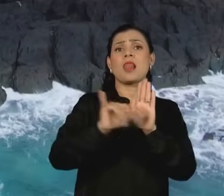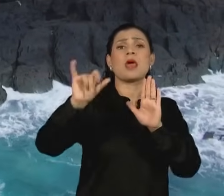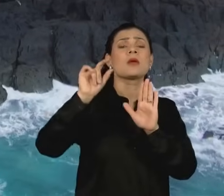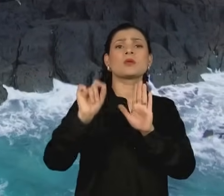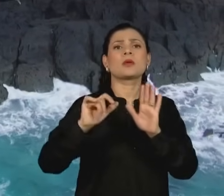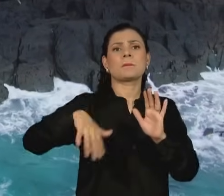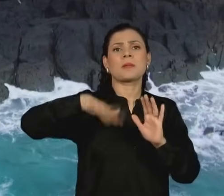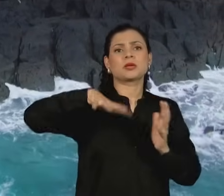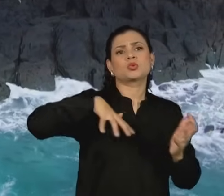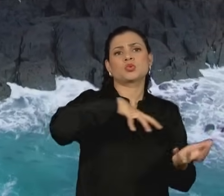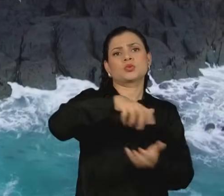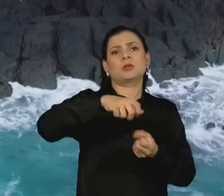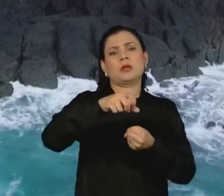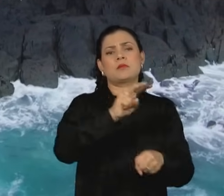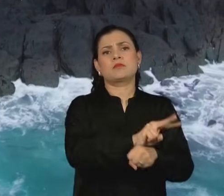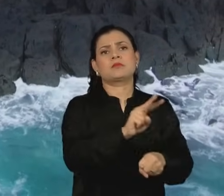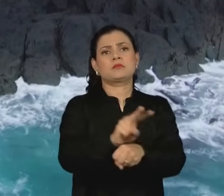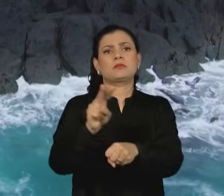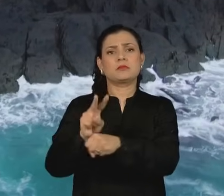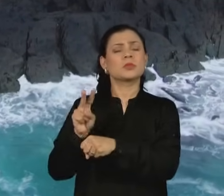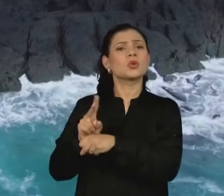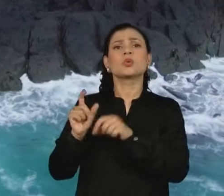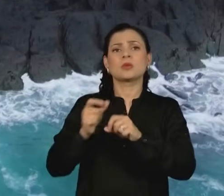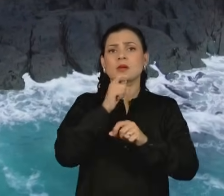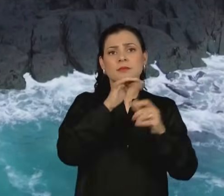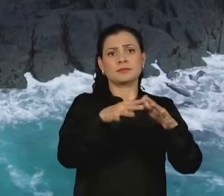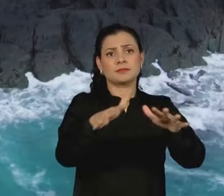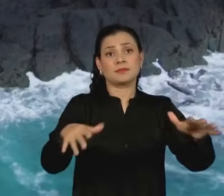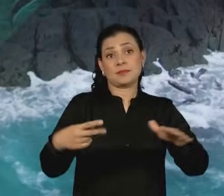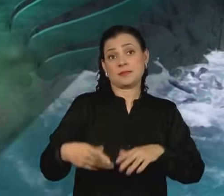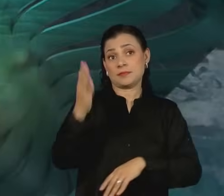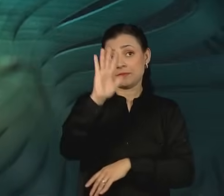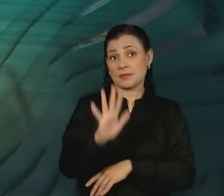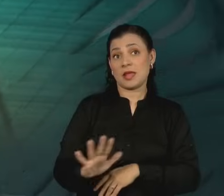uso sustentável e conservação do bioma marinho brasileiro.